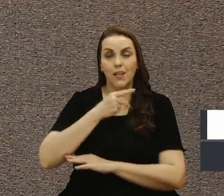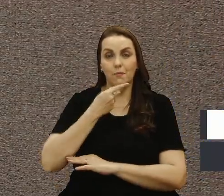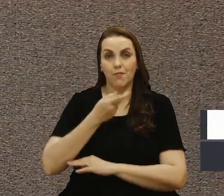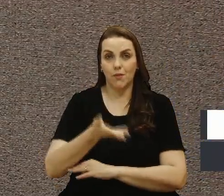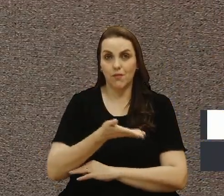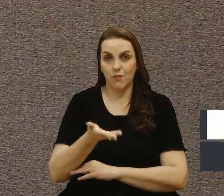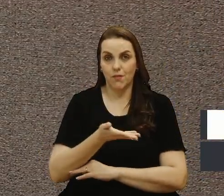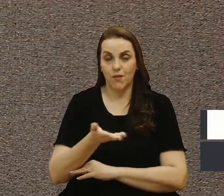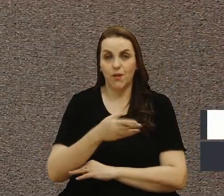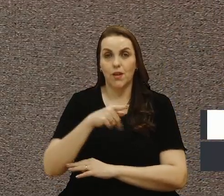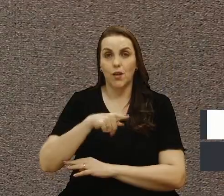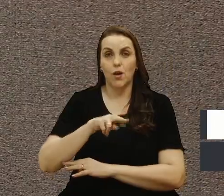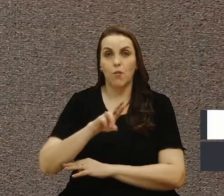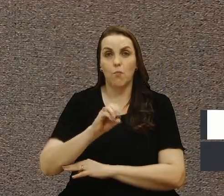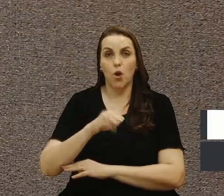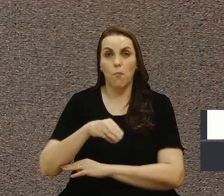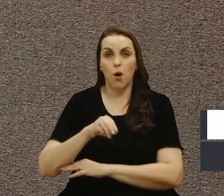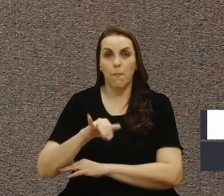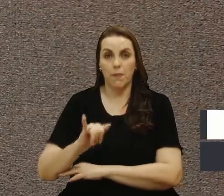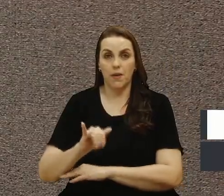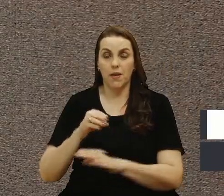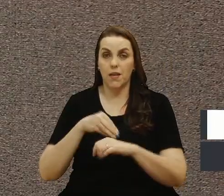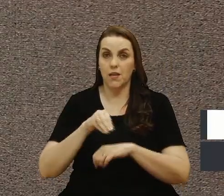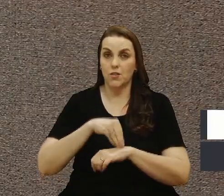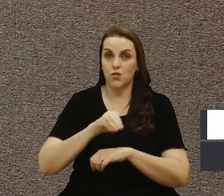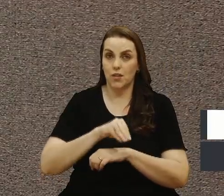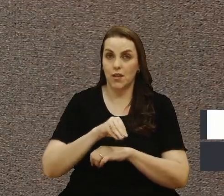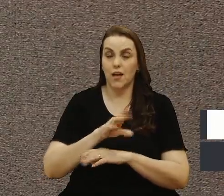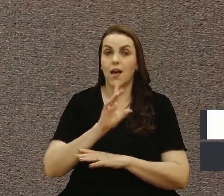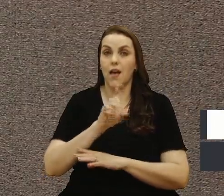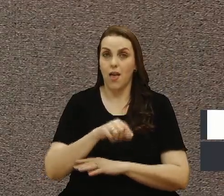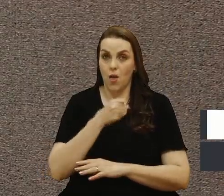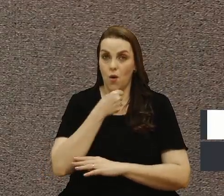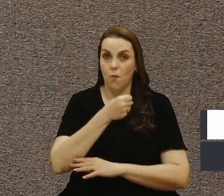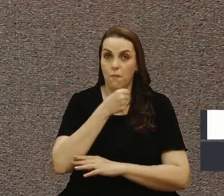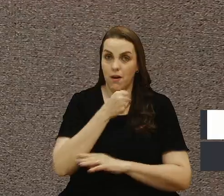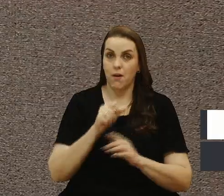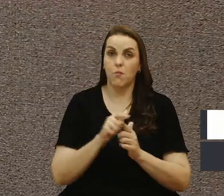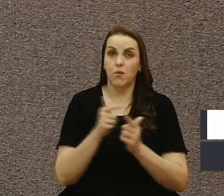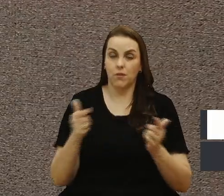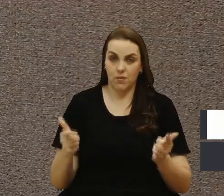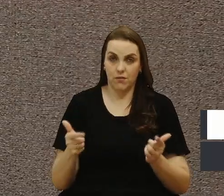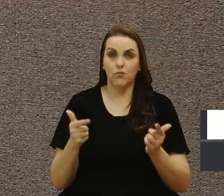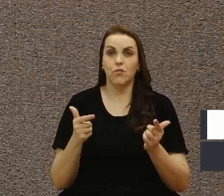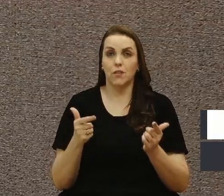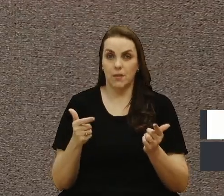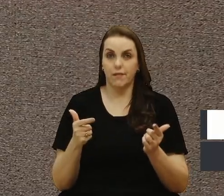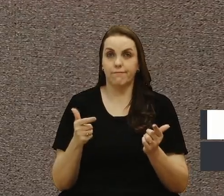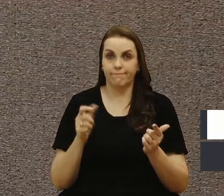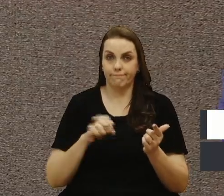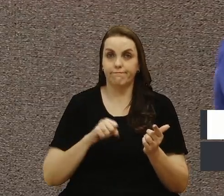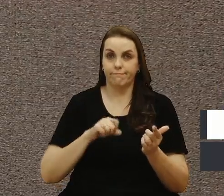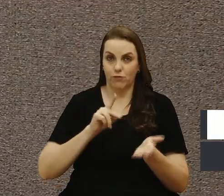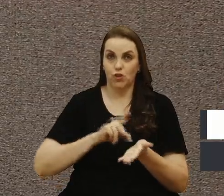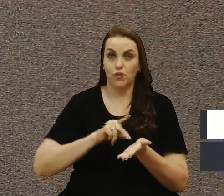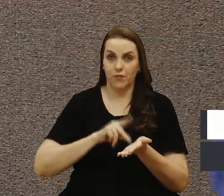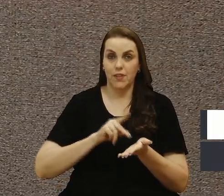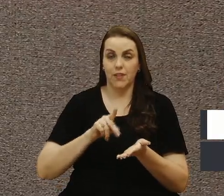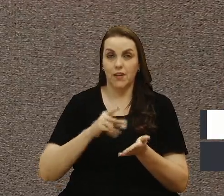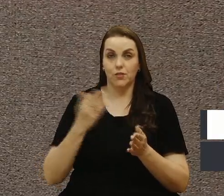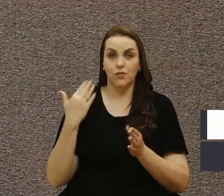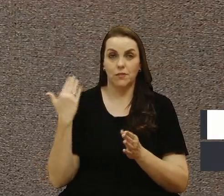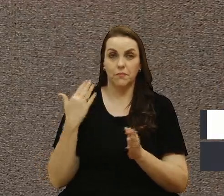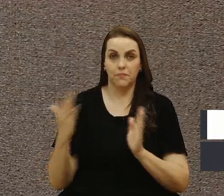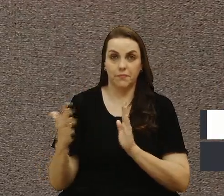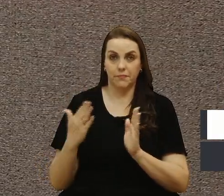que o Planmob tinha sugerido, isso é uma matéria, é uma reportagem que saiu no Jornal Pioneiro, realmente naquele tempo, tem aqui